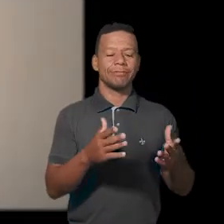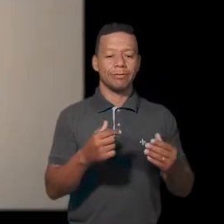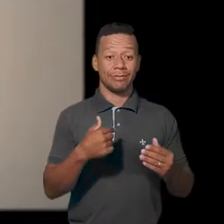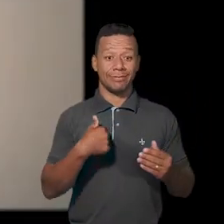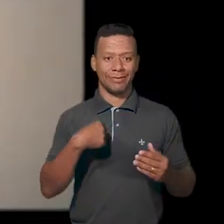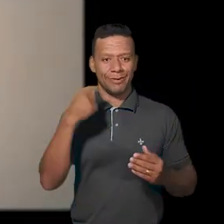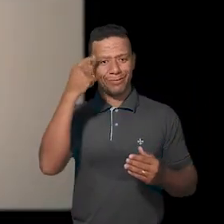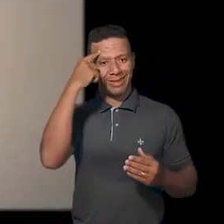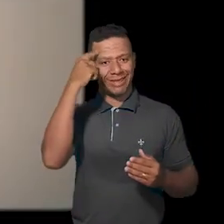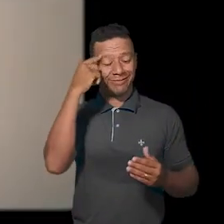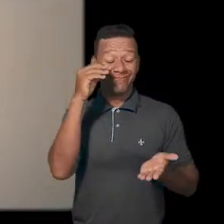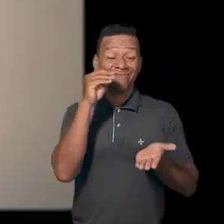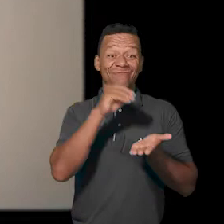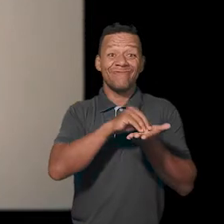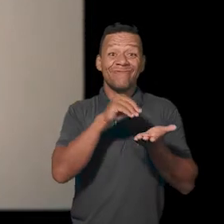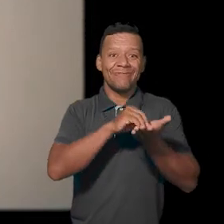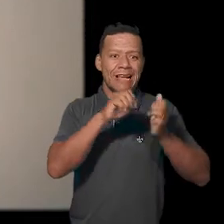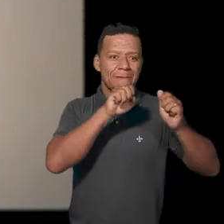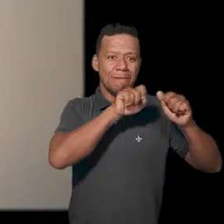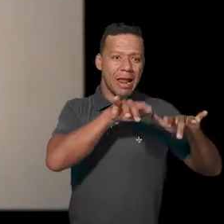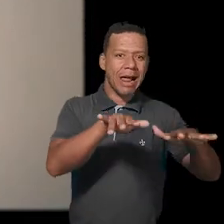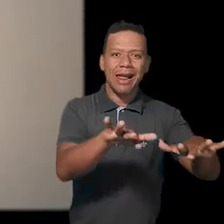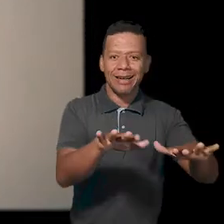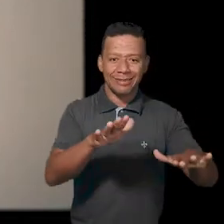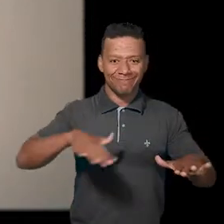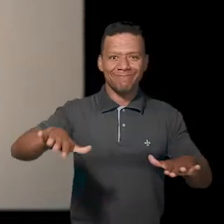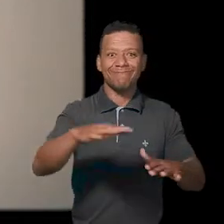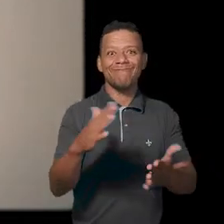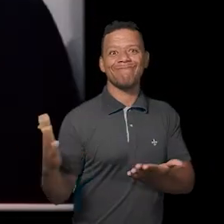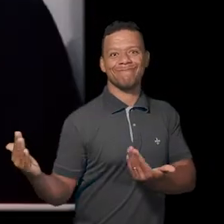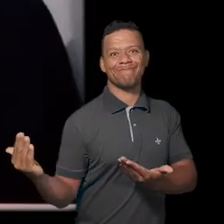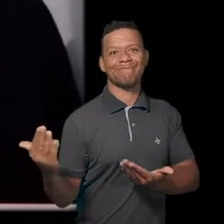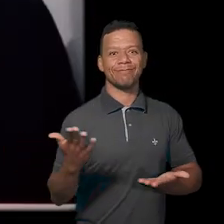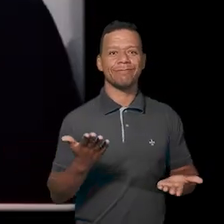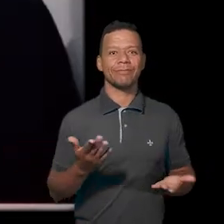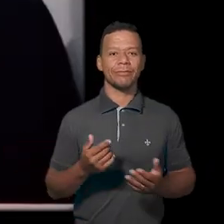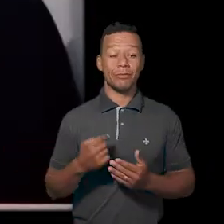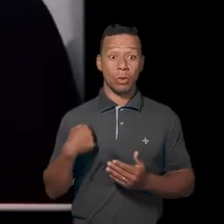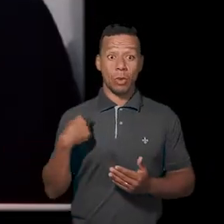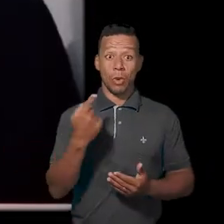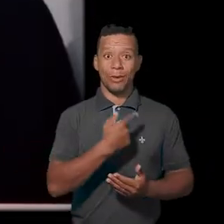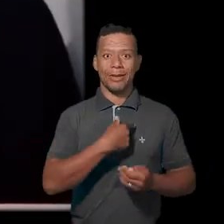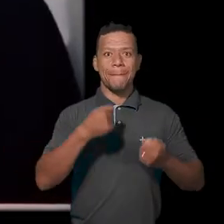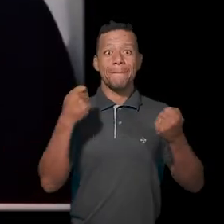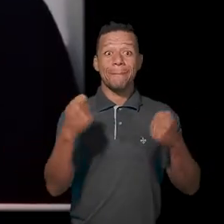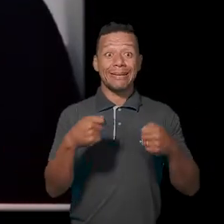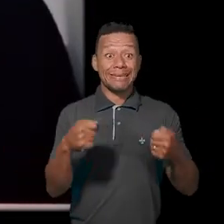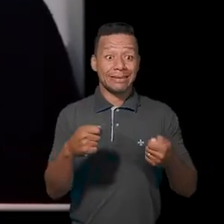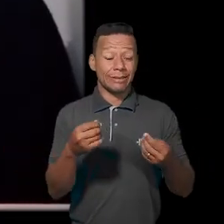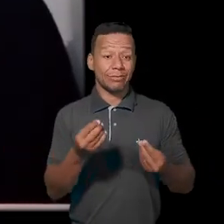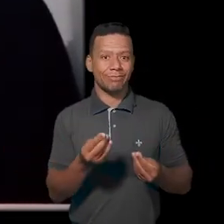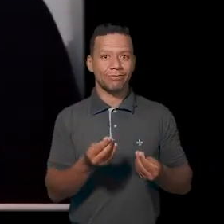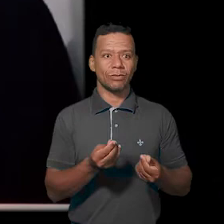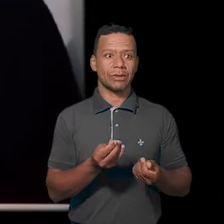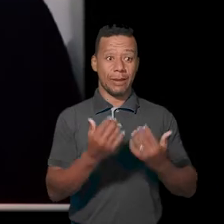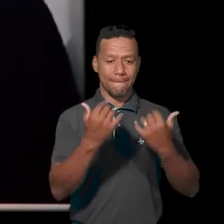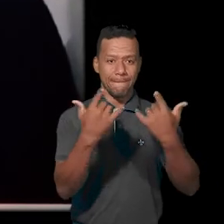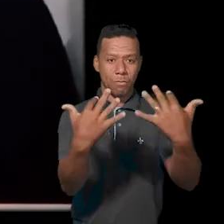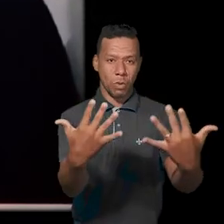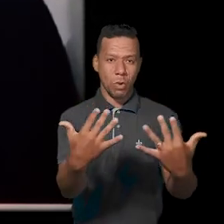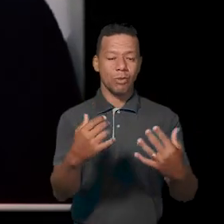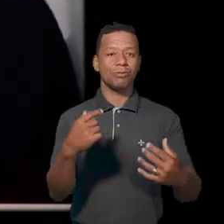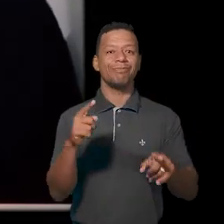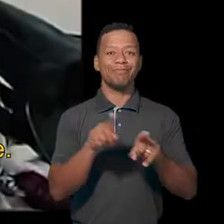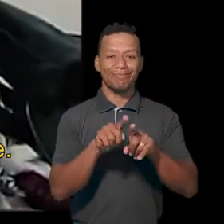acho que não está chegando para os jovens do jeito que chegou para a gente. A gente precisa de público e